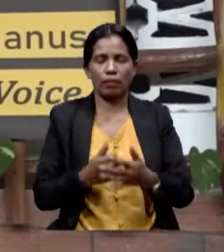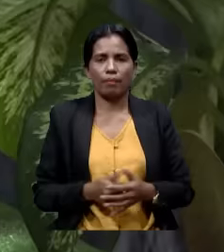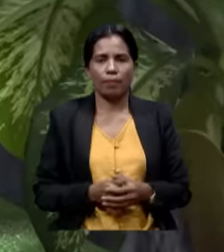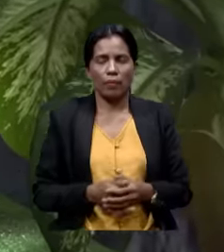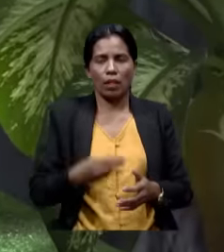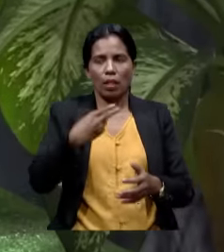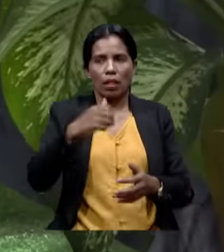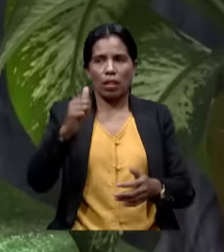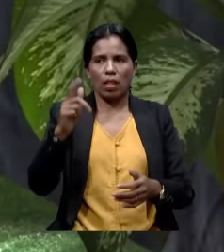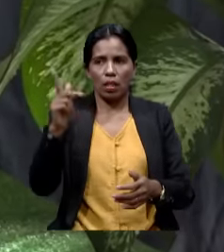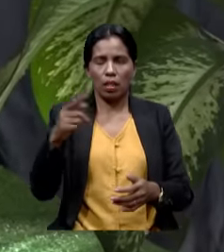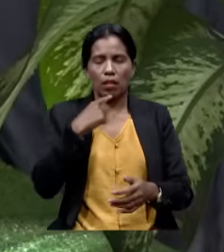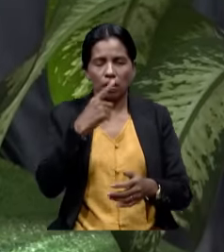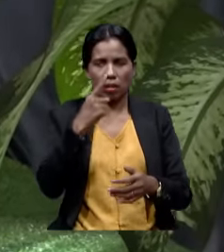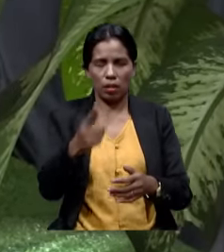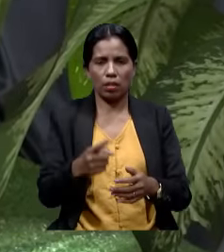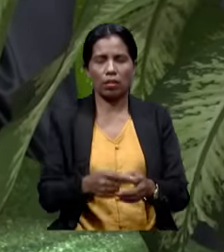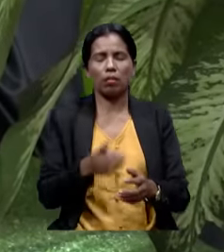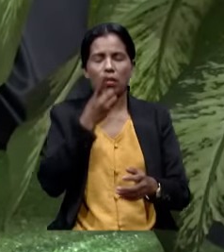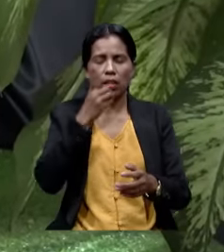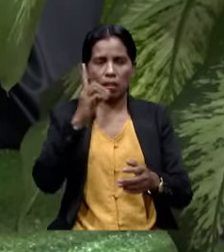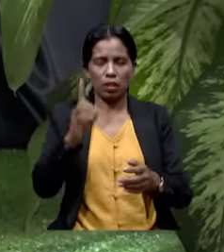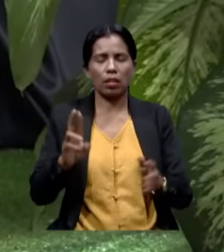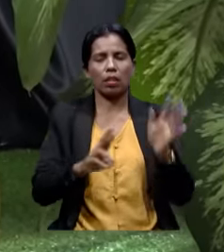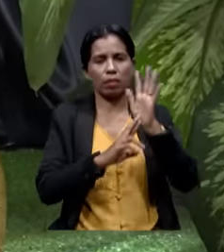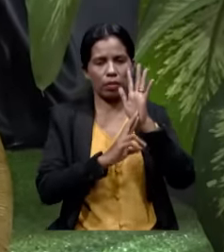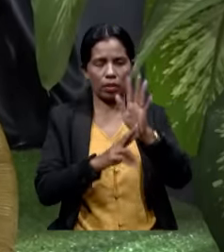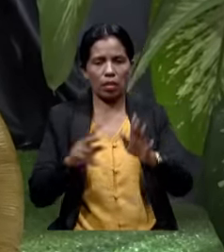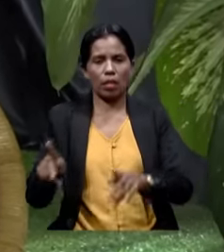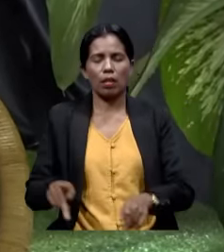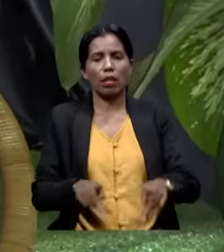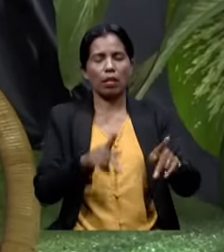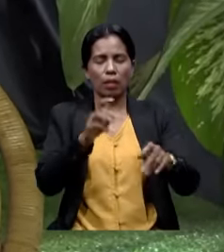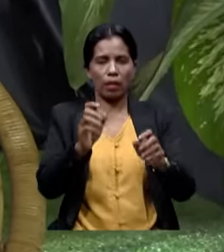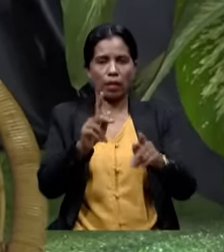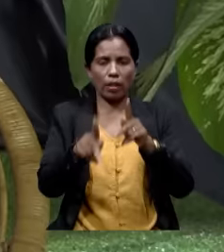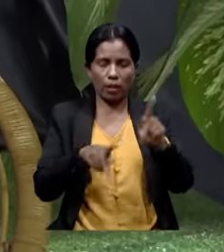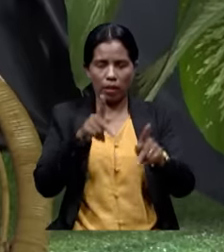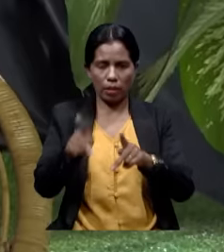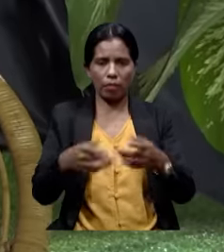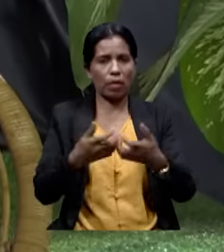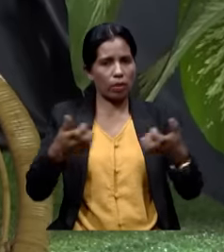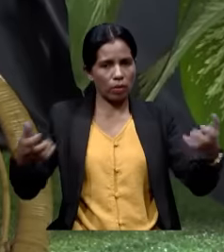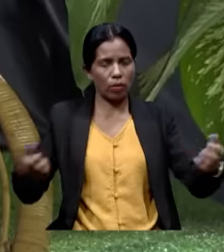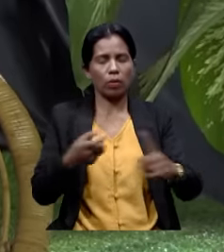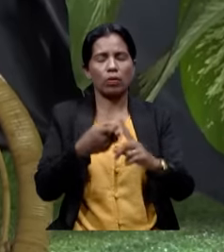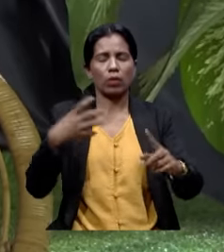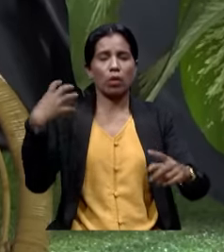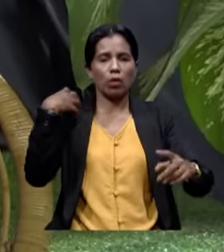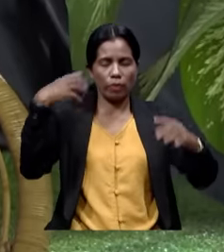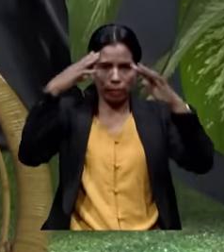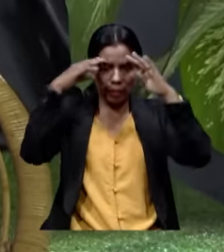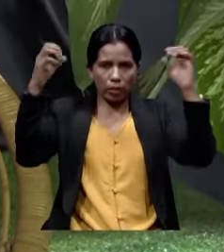HAC, Sisto dos Santos, lamenta a declaração representante povo, nebe tenta acesso povo a eleva russo palácio